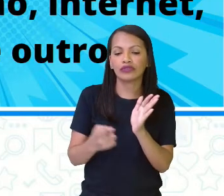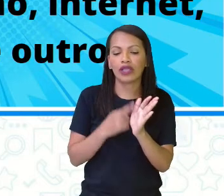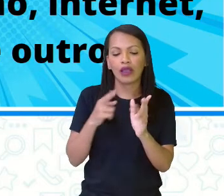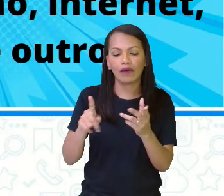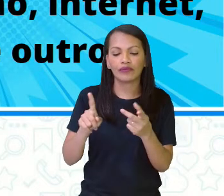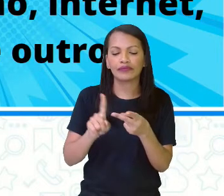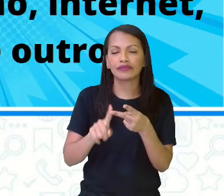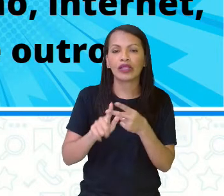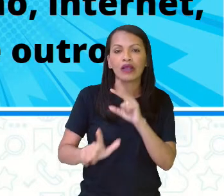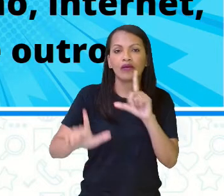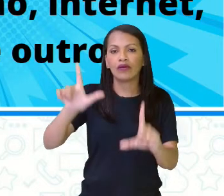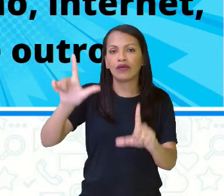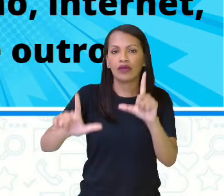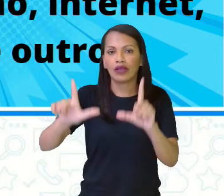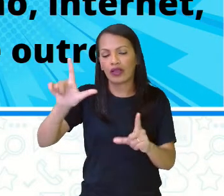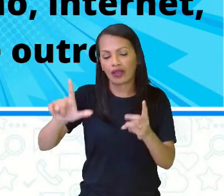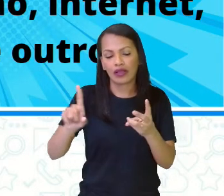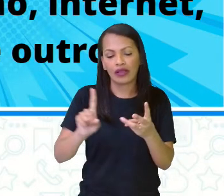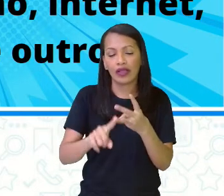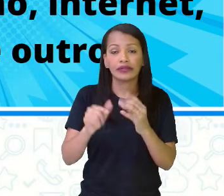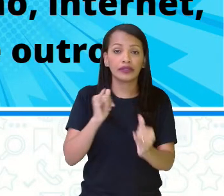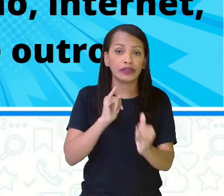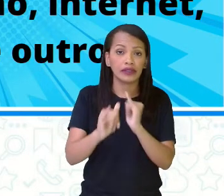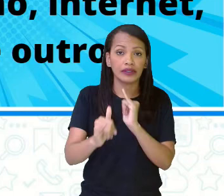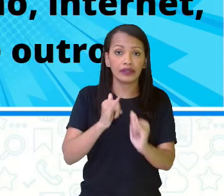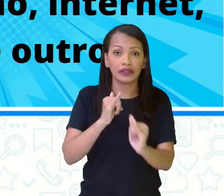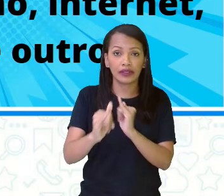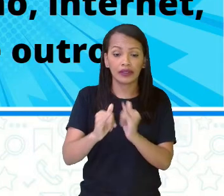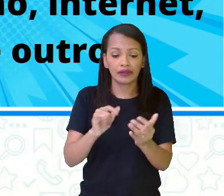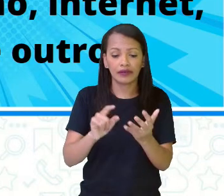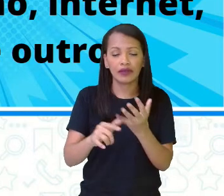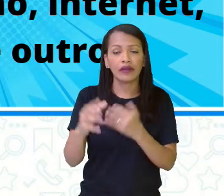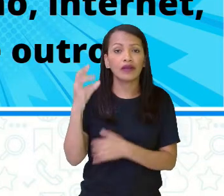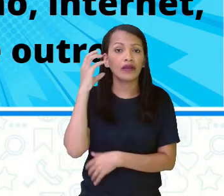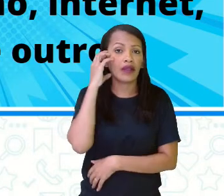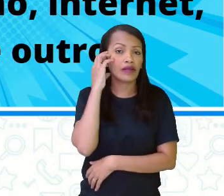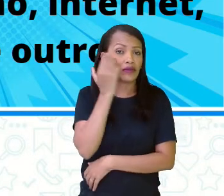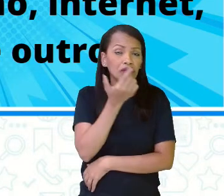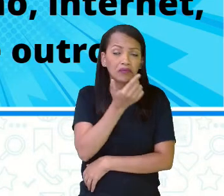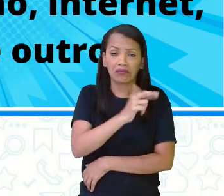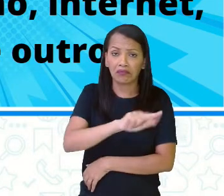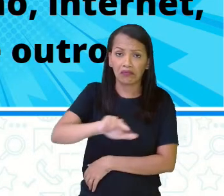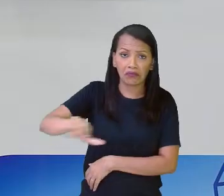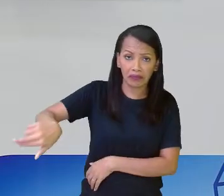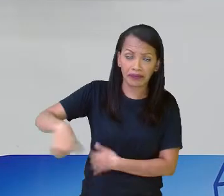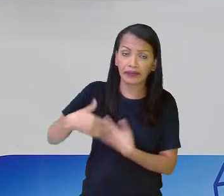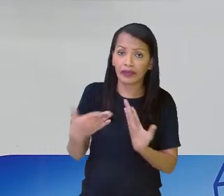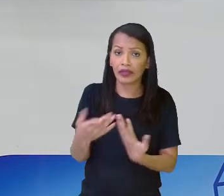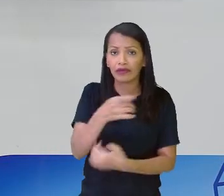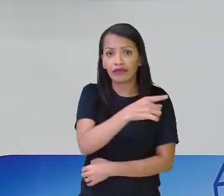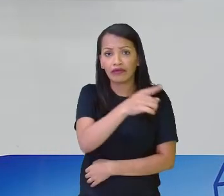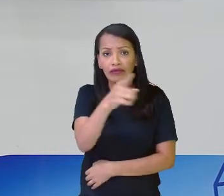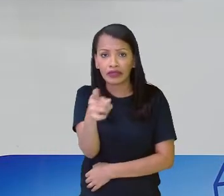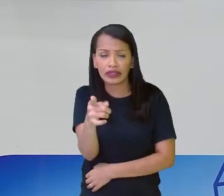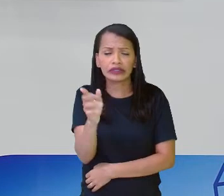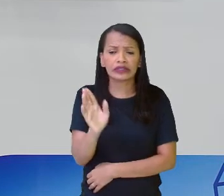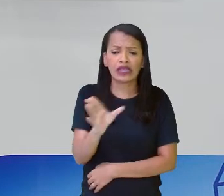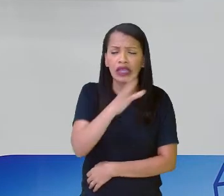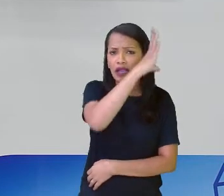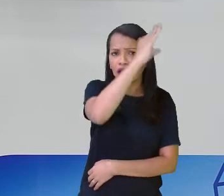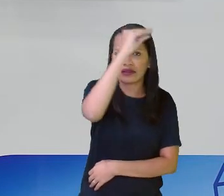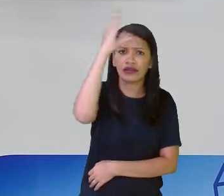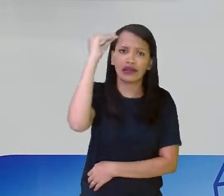revistas, televisão, internet, rádio, dentre outros. Você, né, vocês